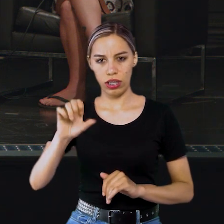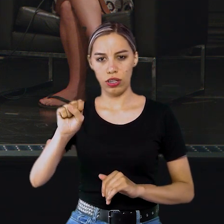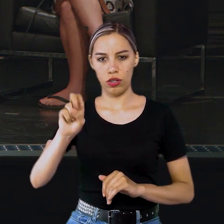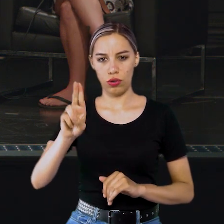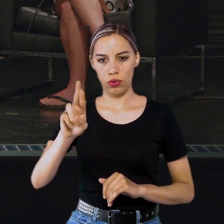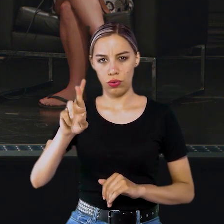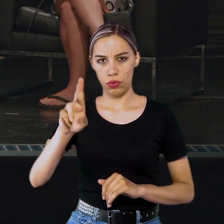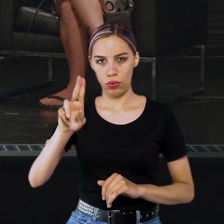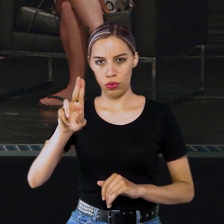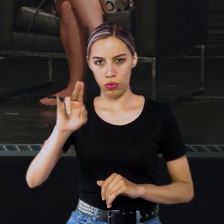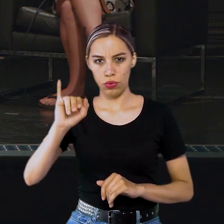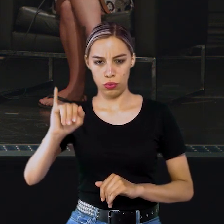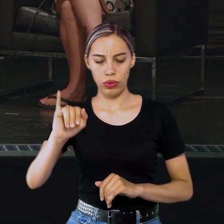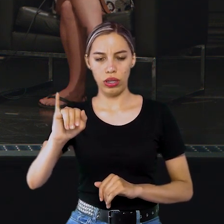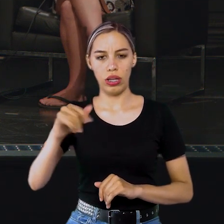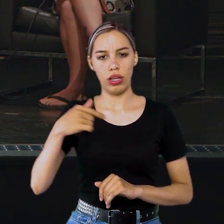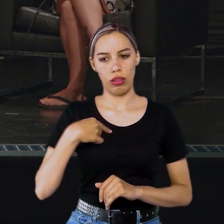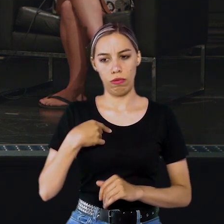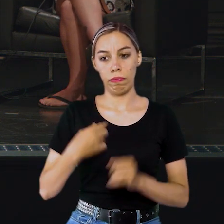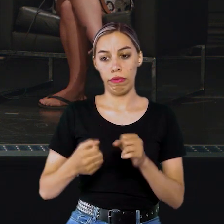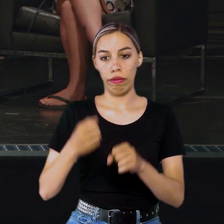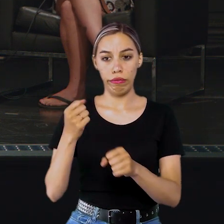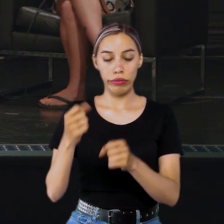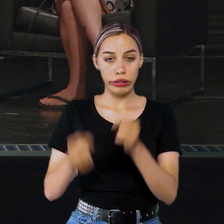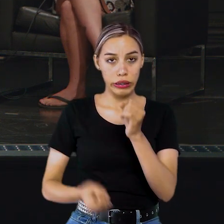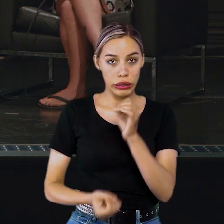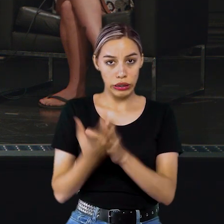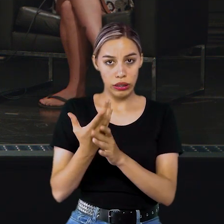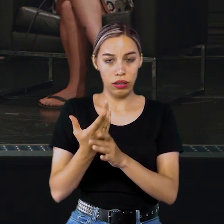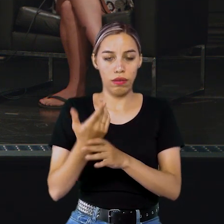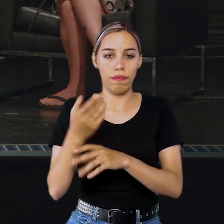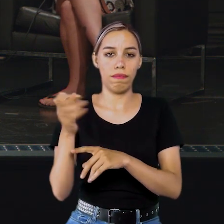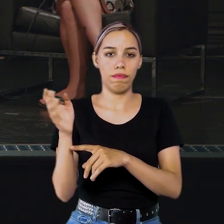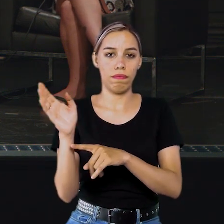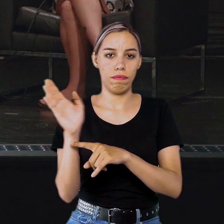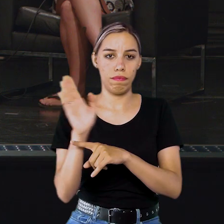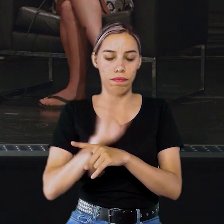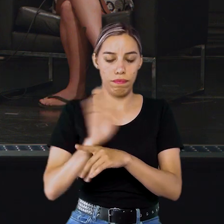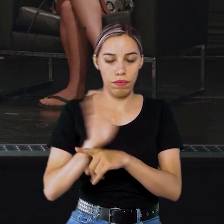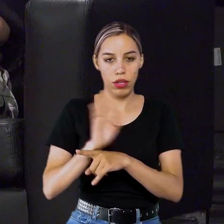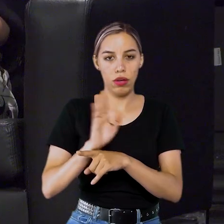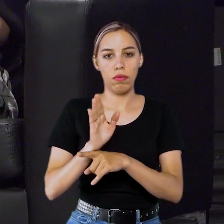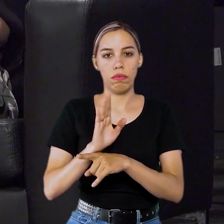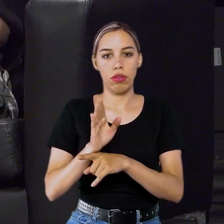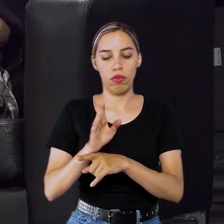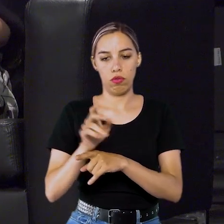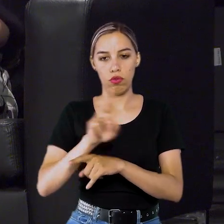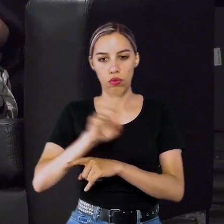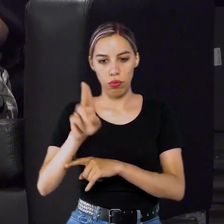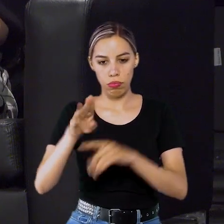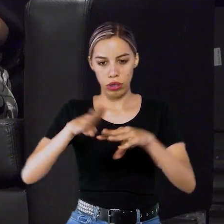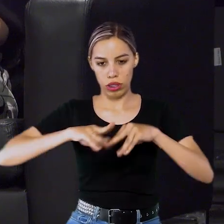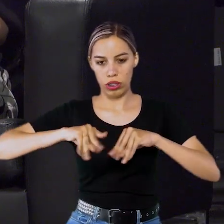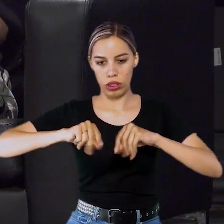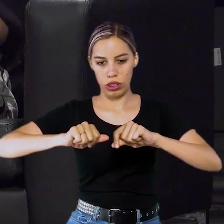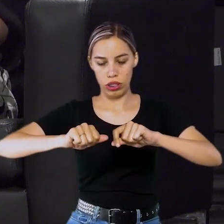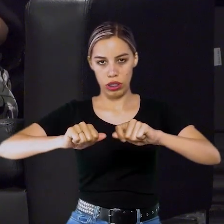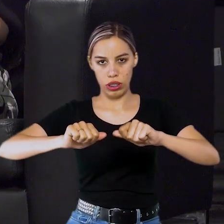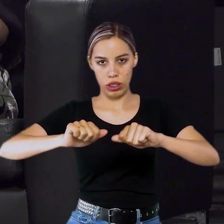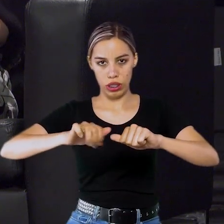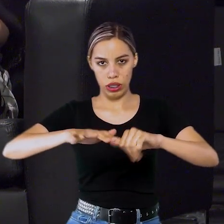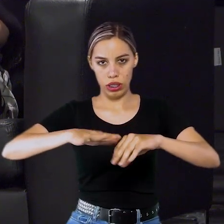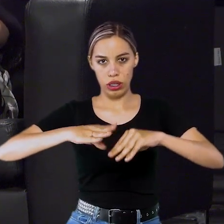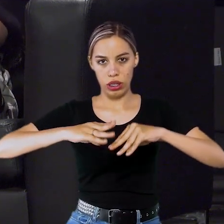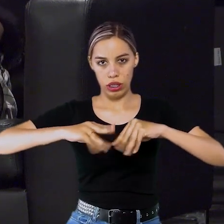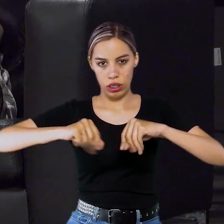e eu também sou produtora executiva de um filme que se chama O Território, né? Convido a todos aqueles que ainda não tiveram